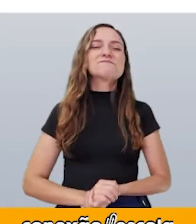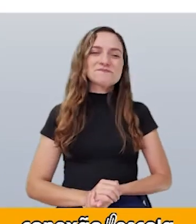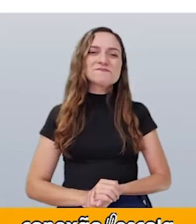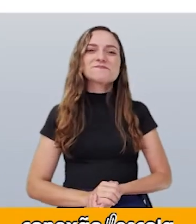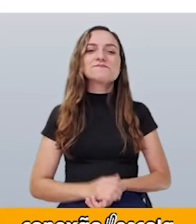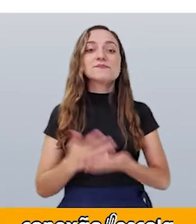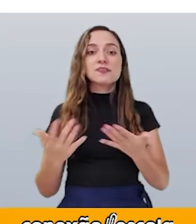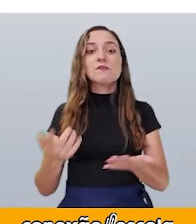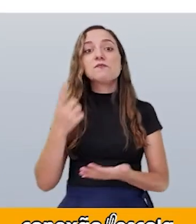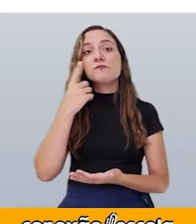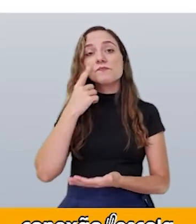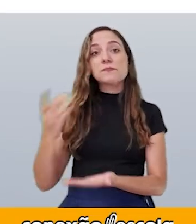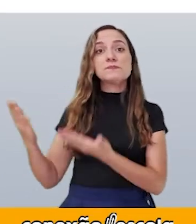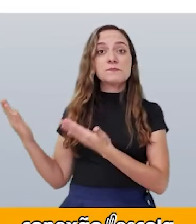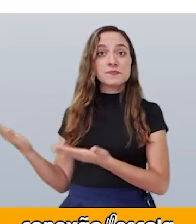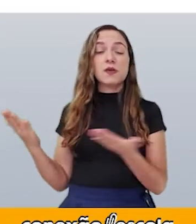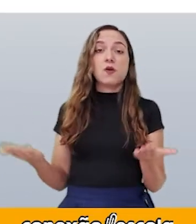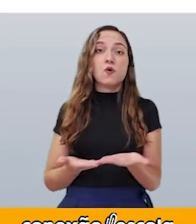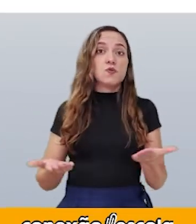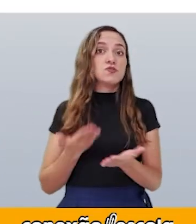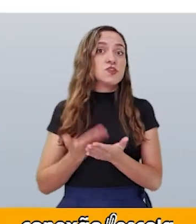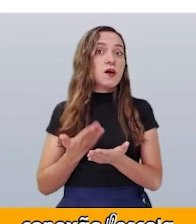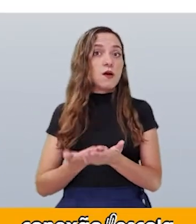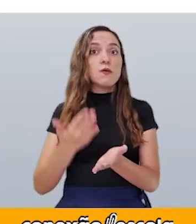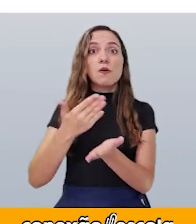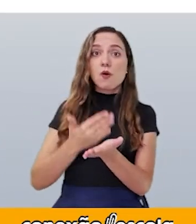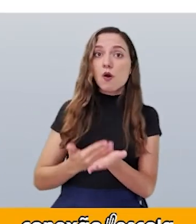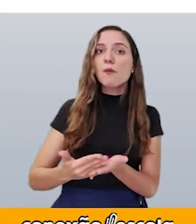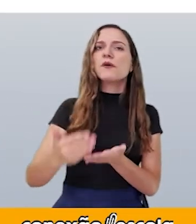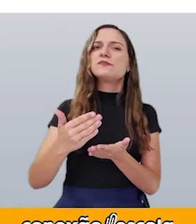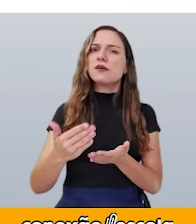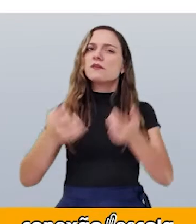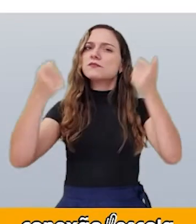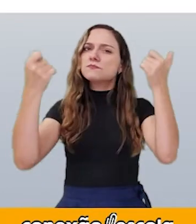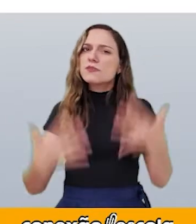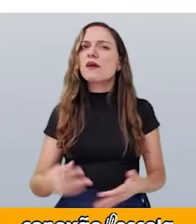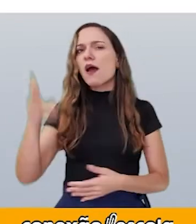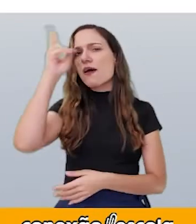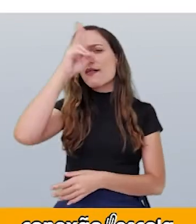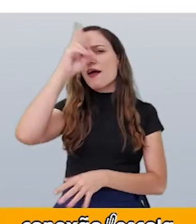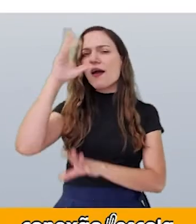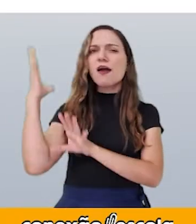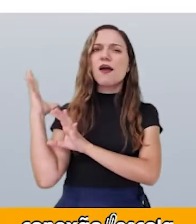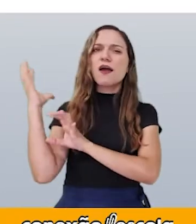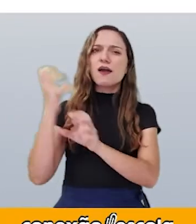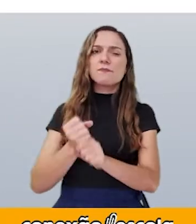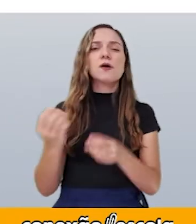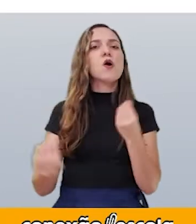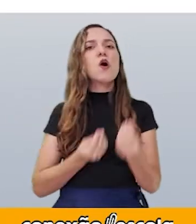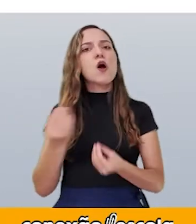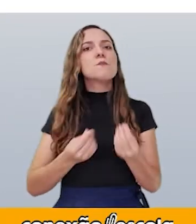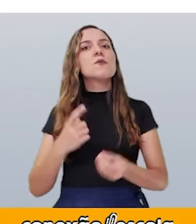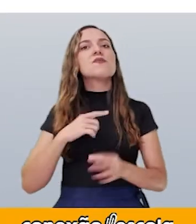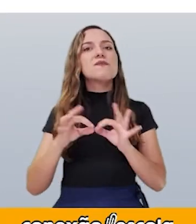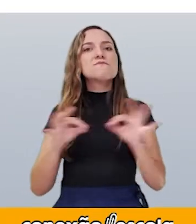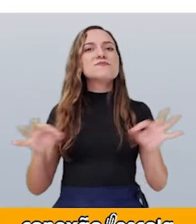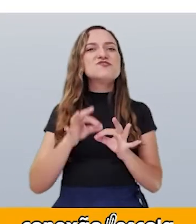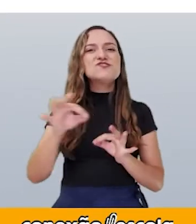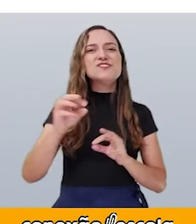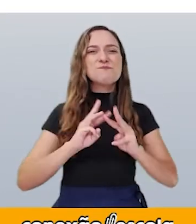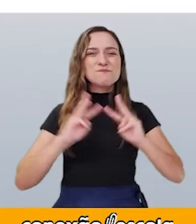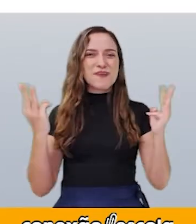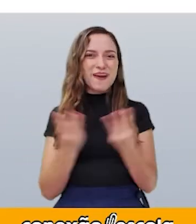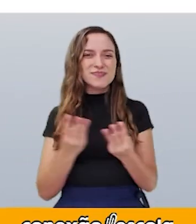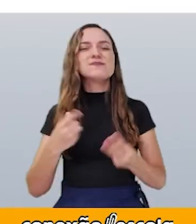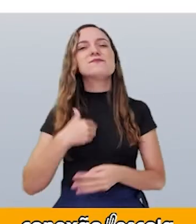Bom, nessa videoaula vamos começar relembrando um pouco as medidas de massa, que eu